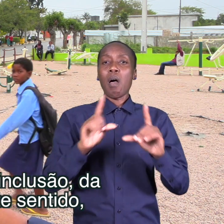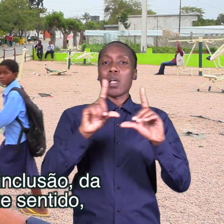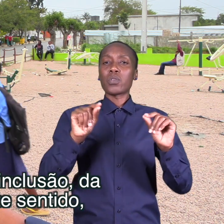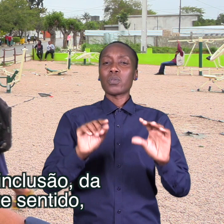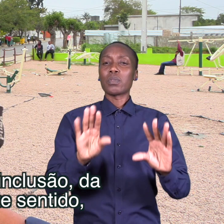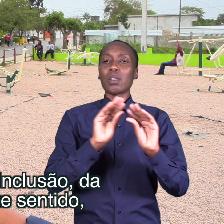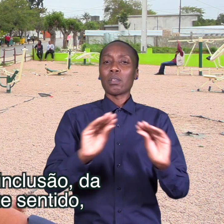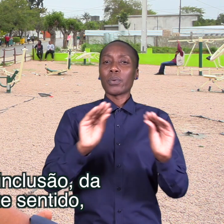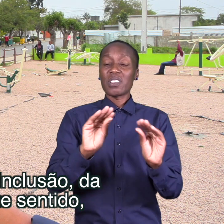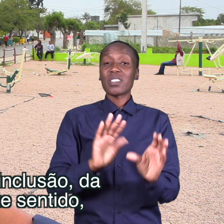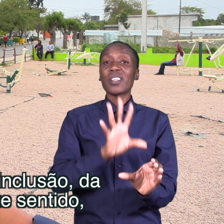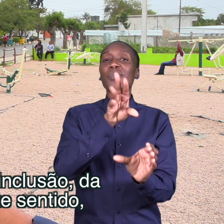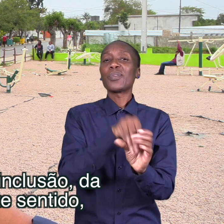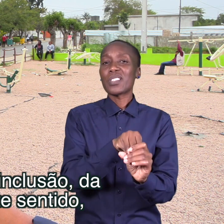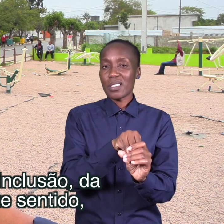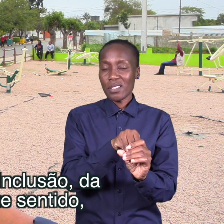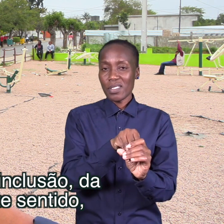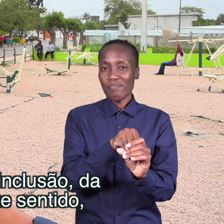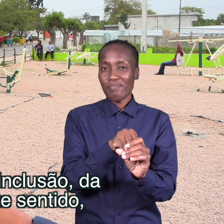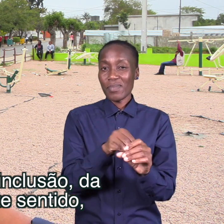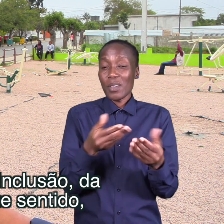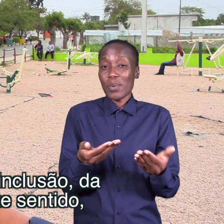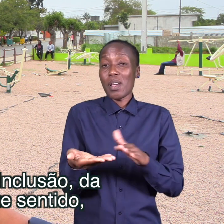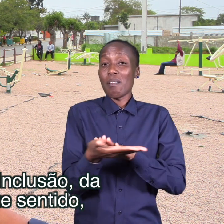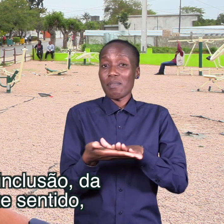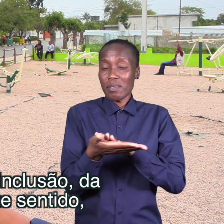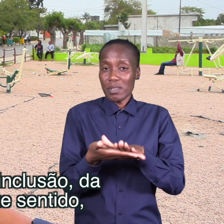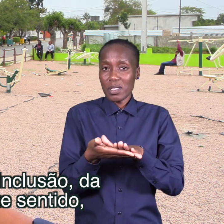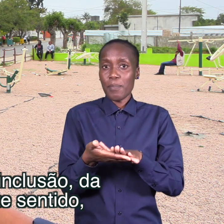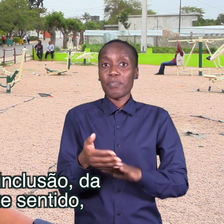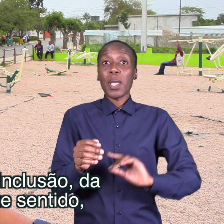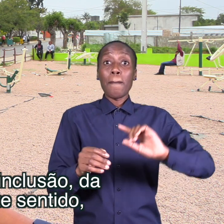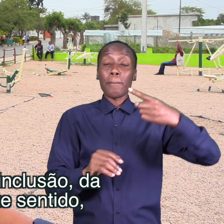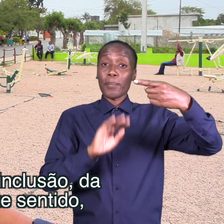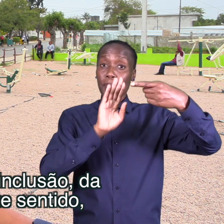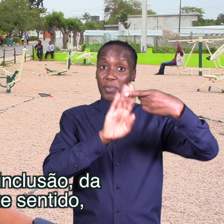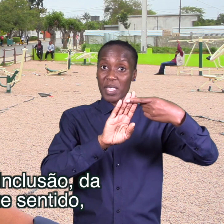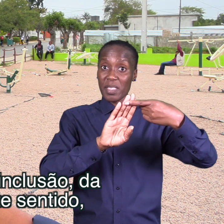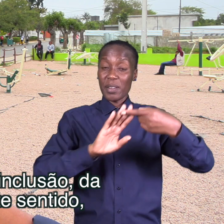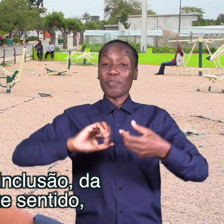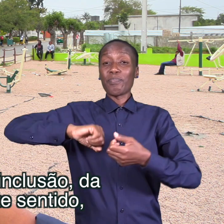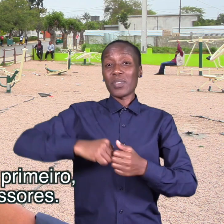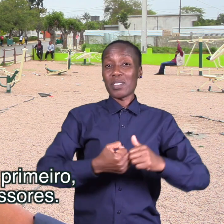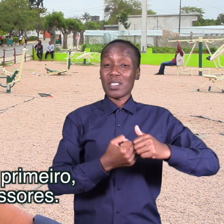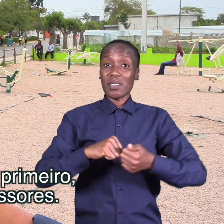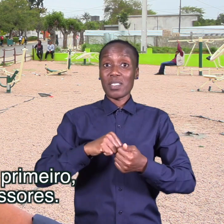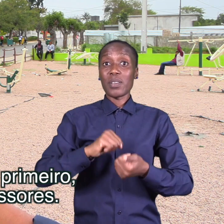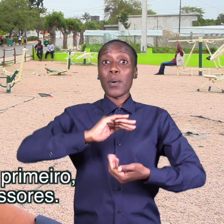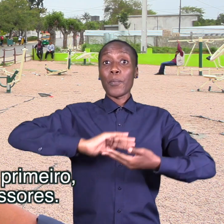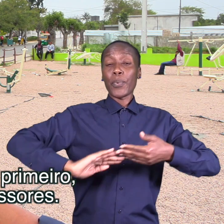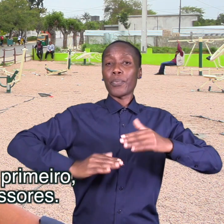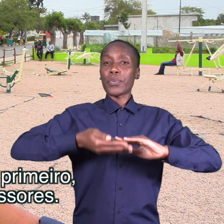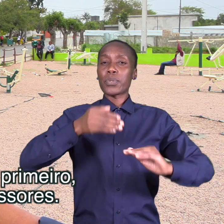da dita inclusão, da educação inclusiva. E, neste sentido, nós temos